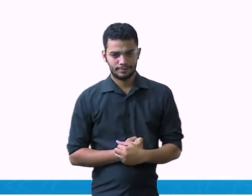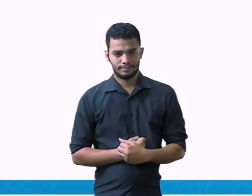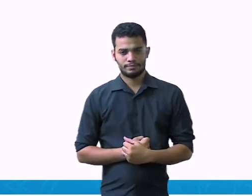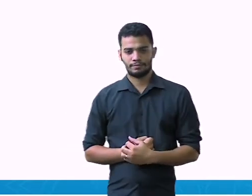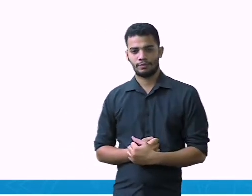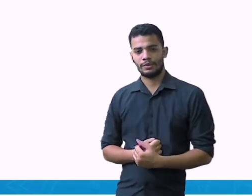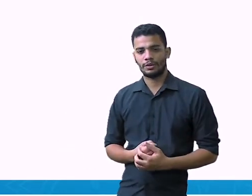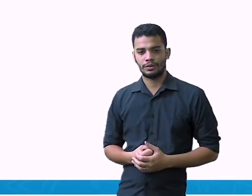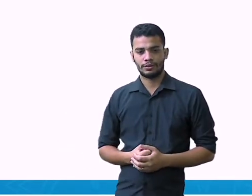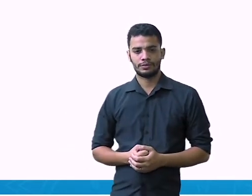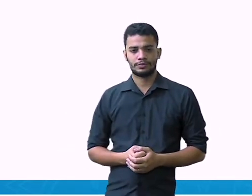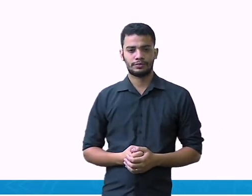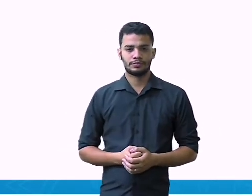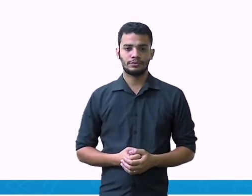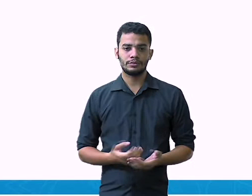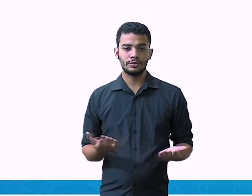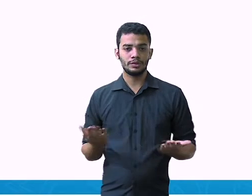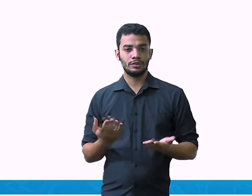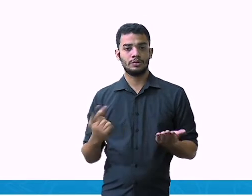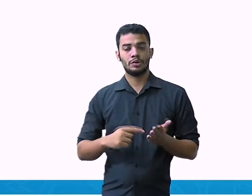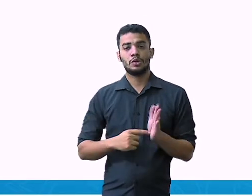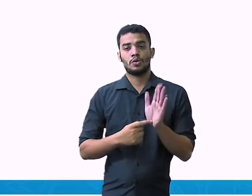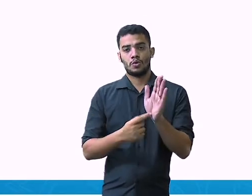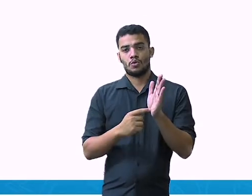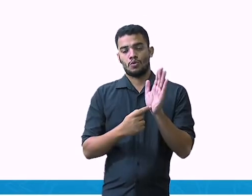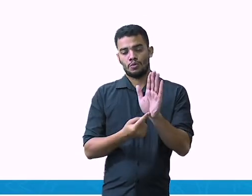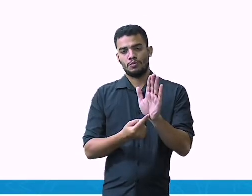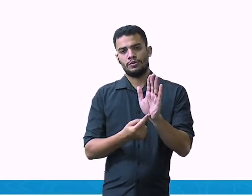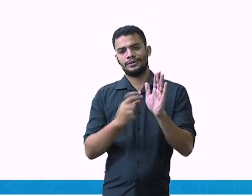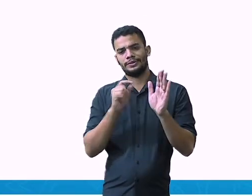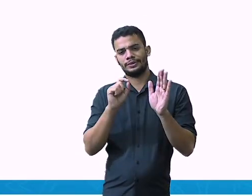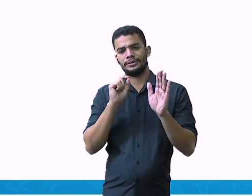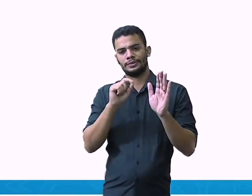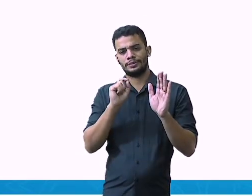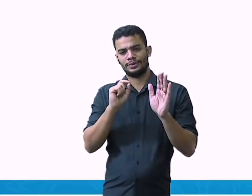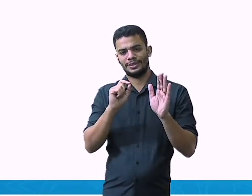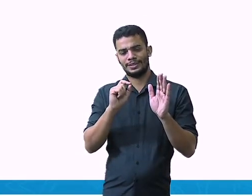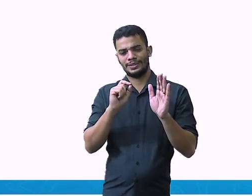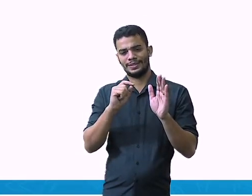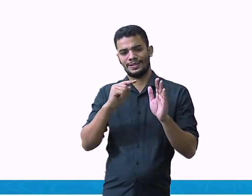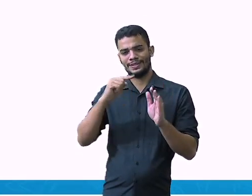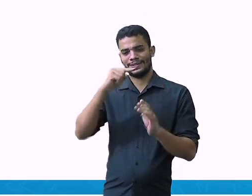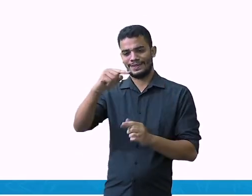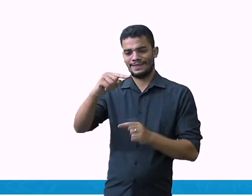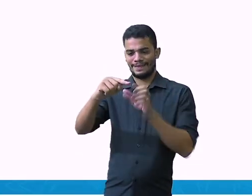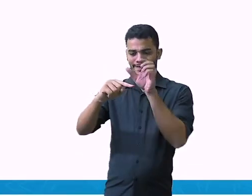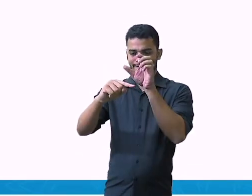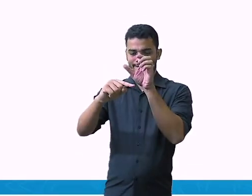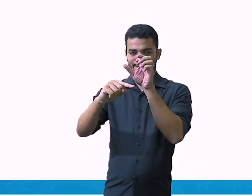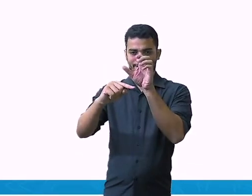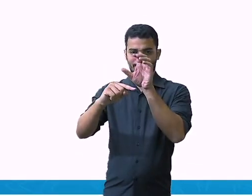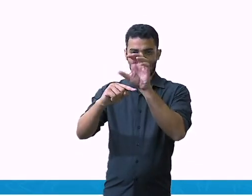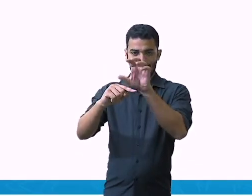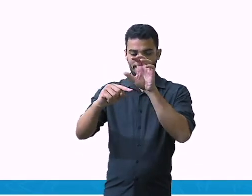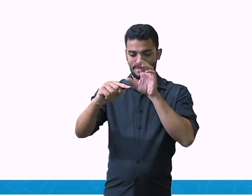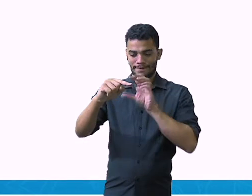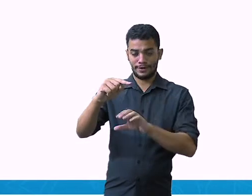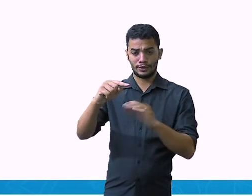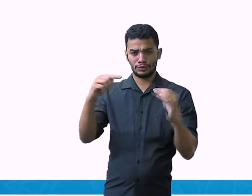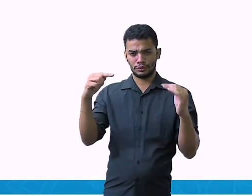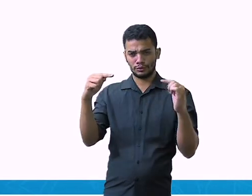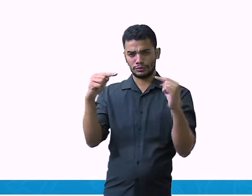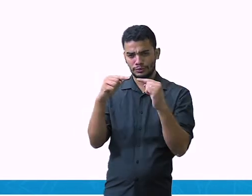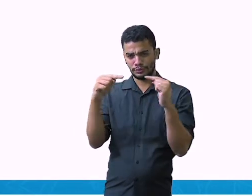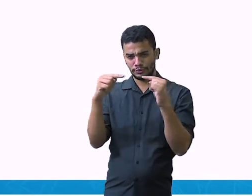Frações equivalentes, ou aparentes também nós podemos chamar. Observe as frações. Então, nós temos aqui